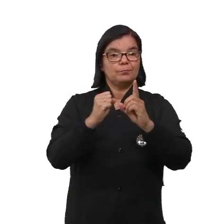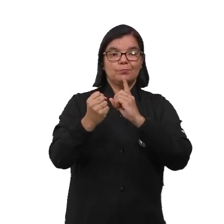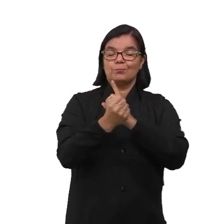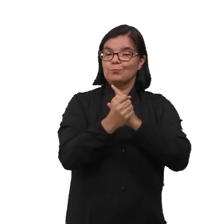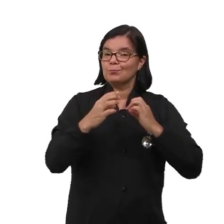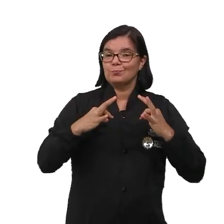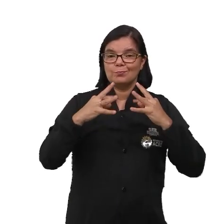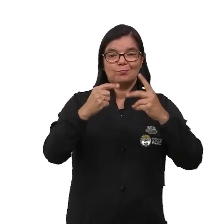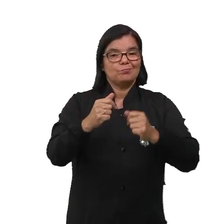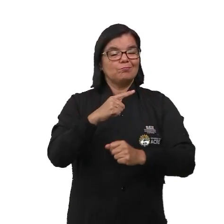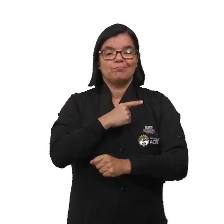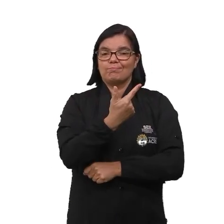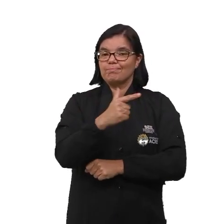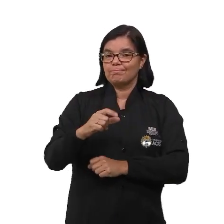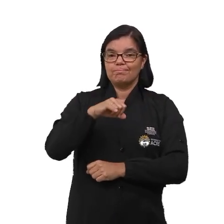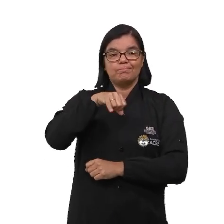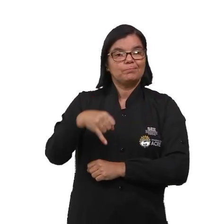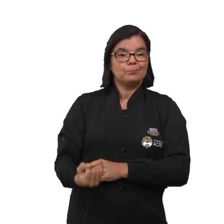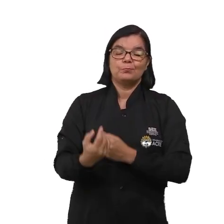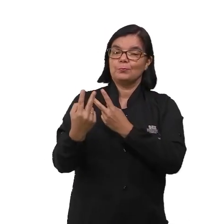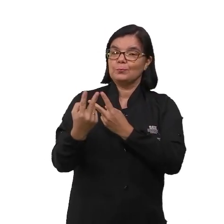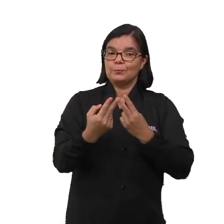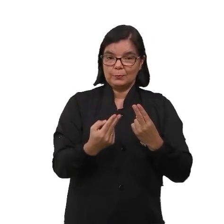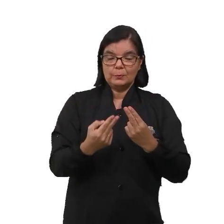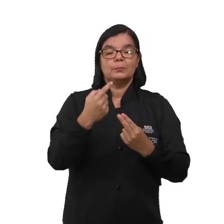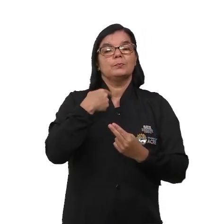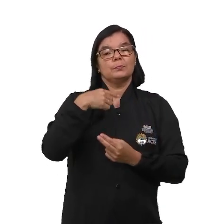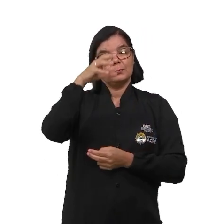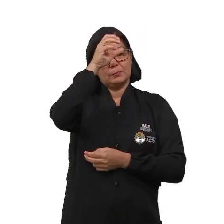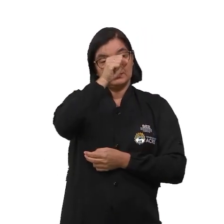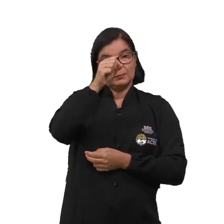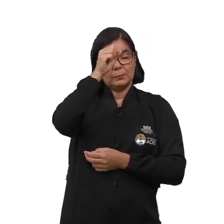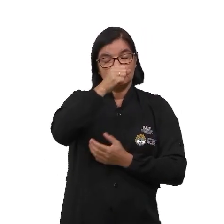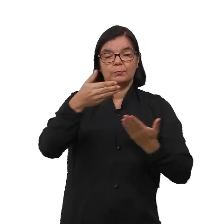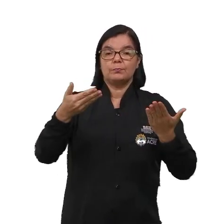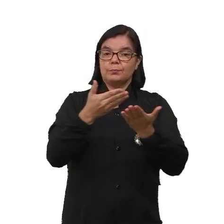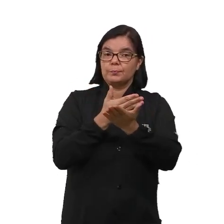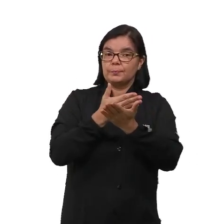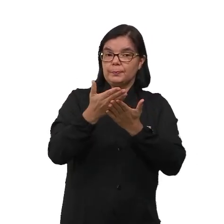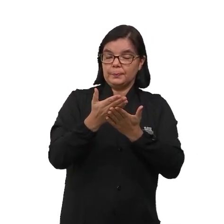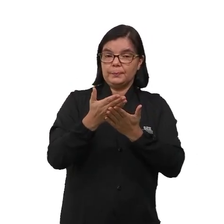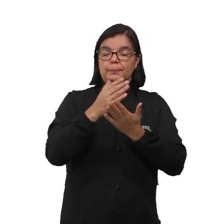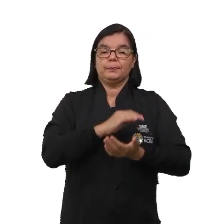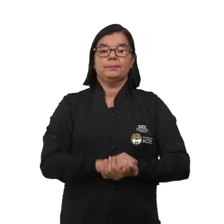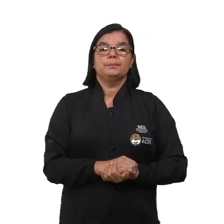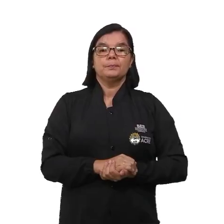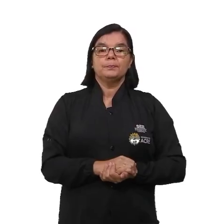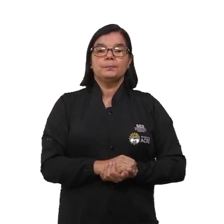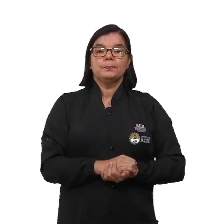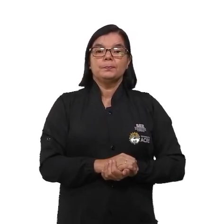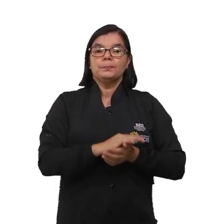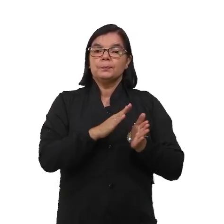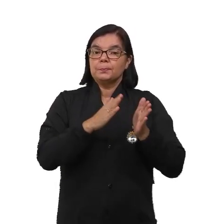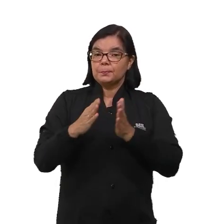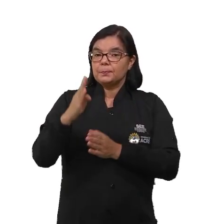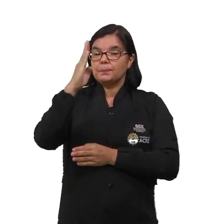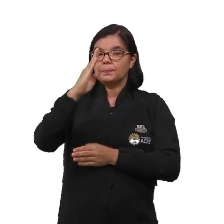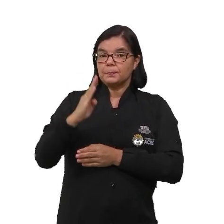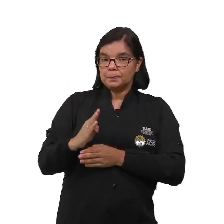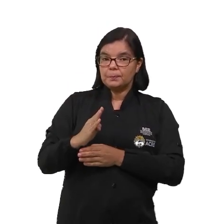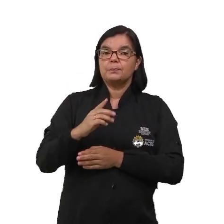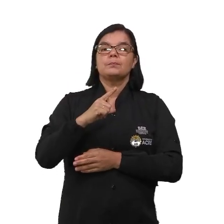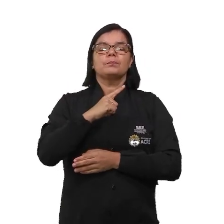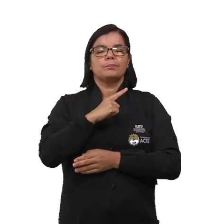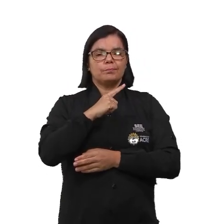mesmas oportunidades, conforme nós aprendemos logo no início dessa videoaula. No Brasil,